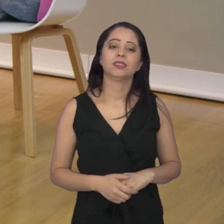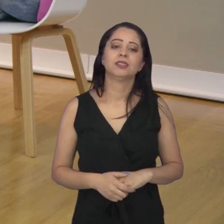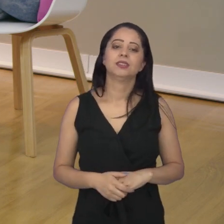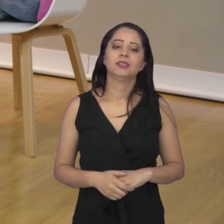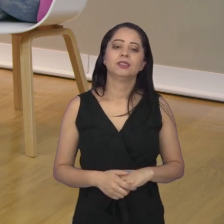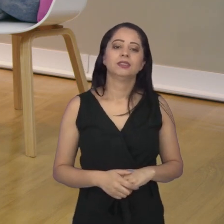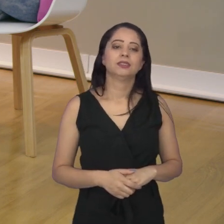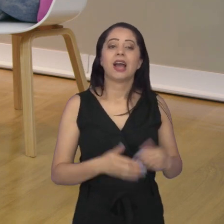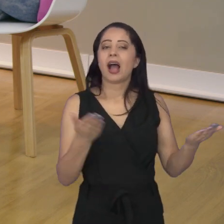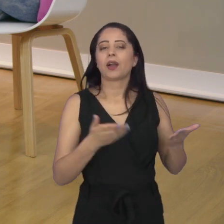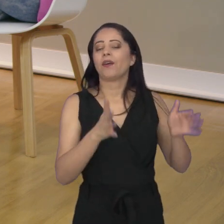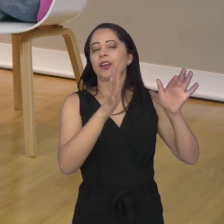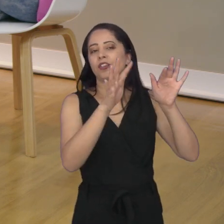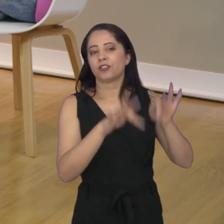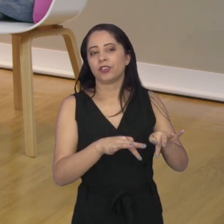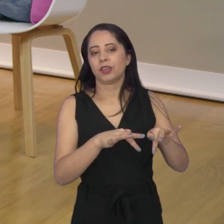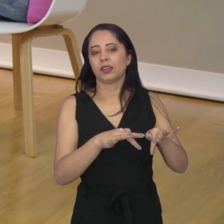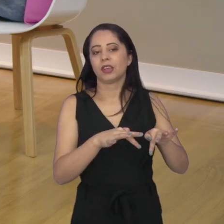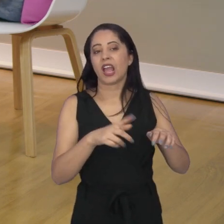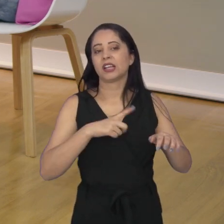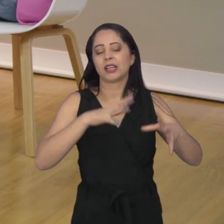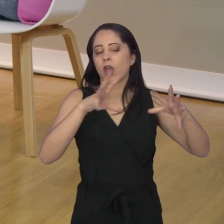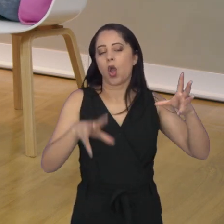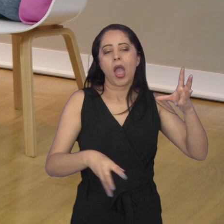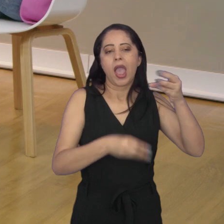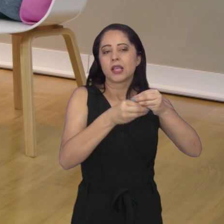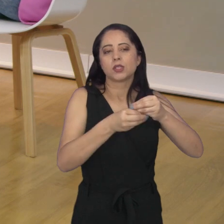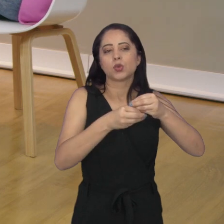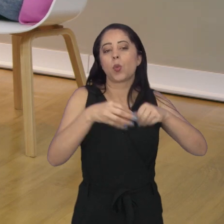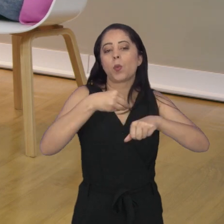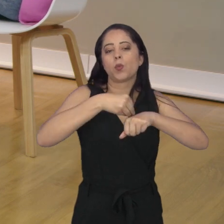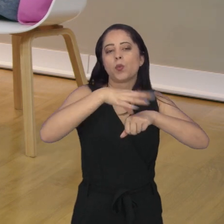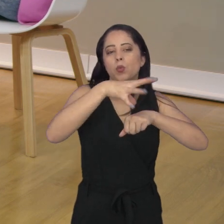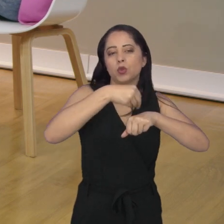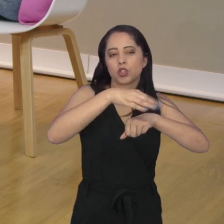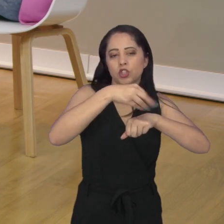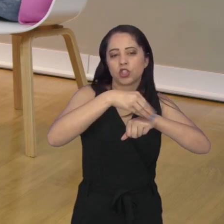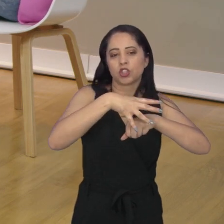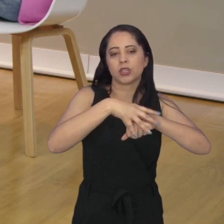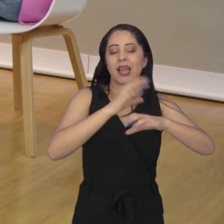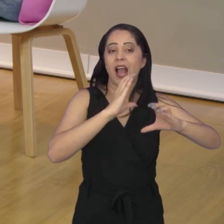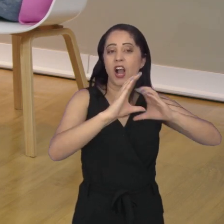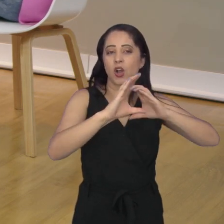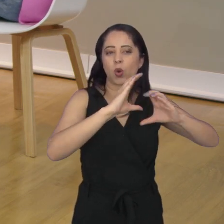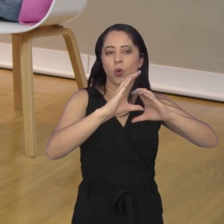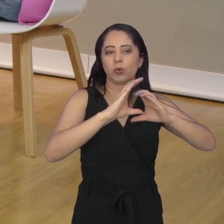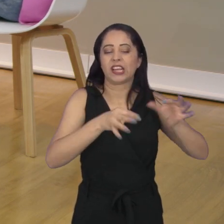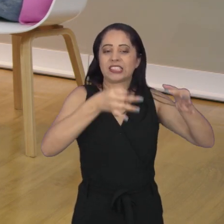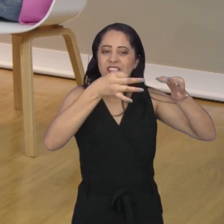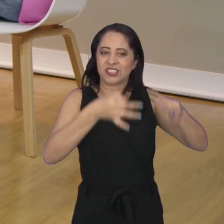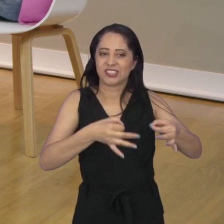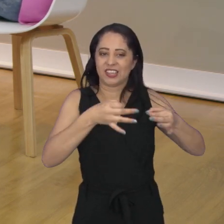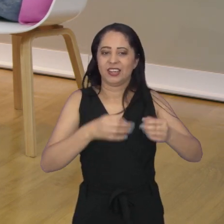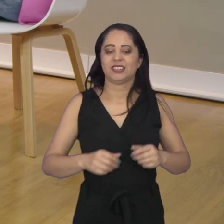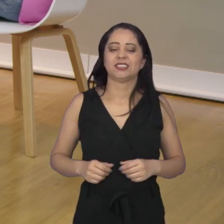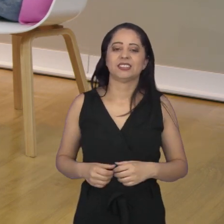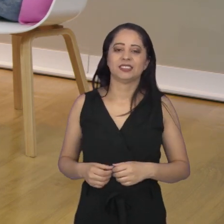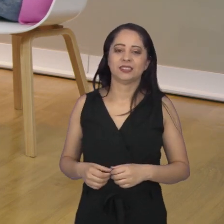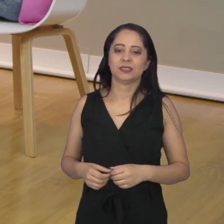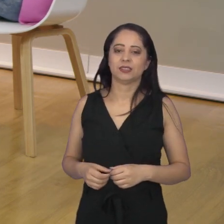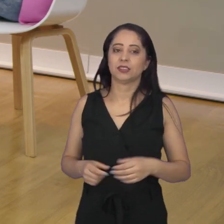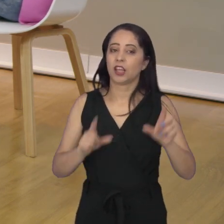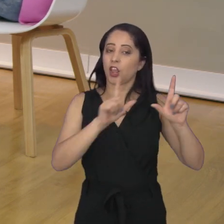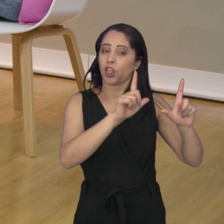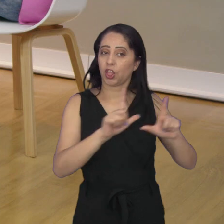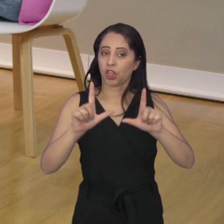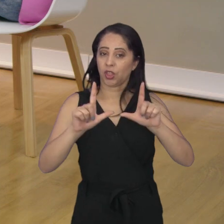e pra gente concluir, nós preparamos um resumo com algumas dicas Show. para tornar a comunicação mais assertiva. São 2